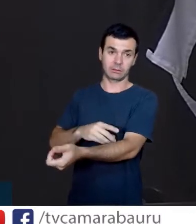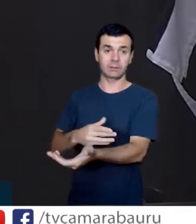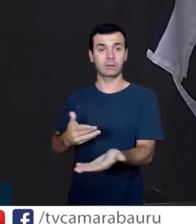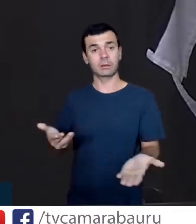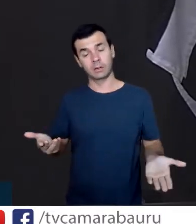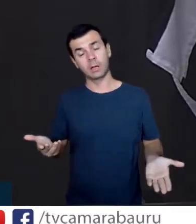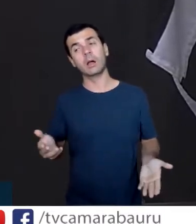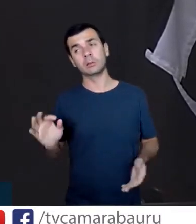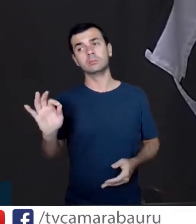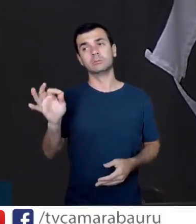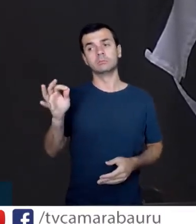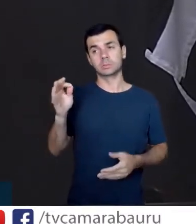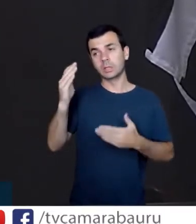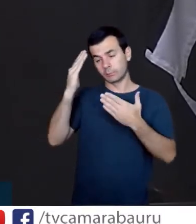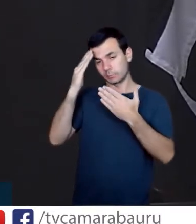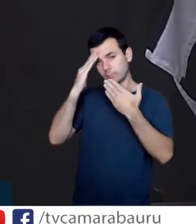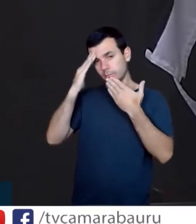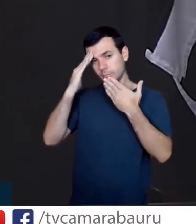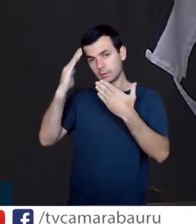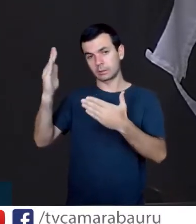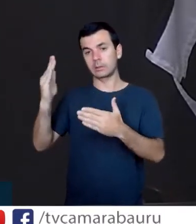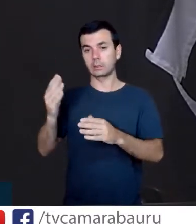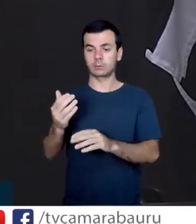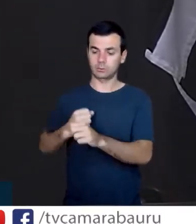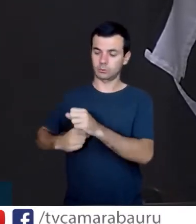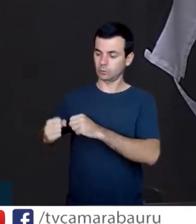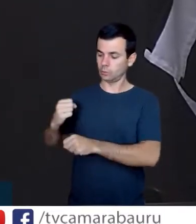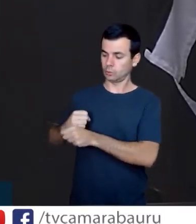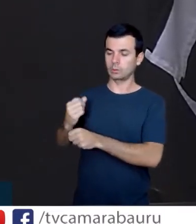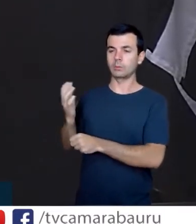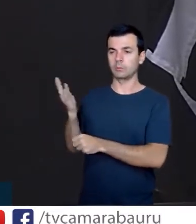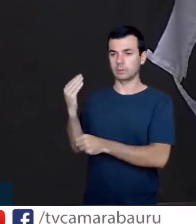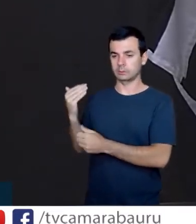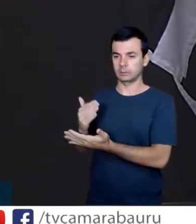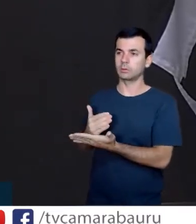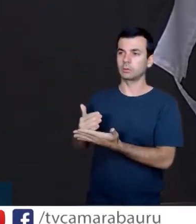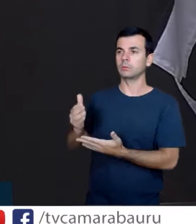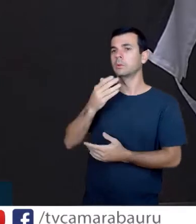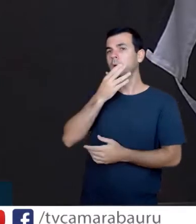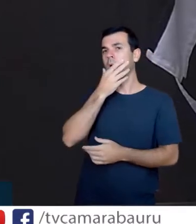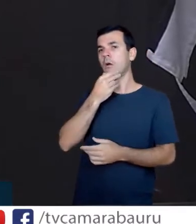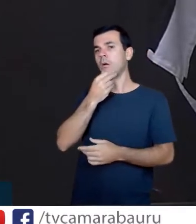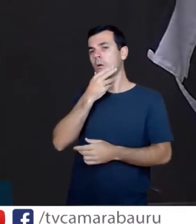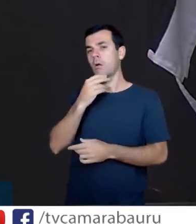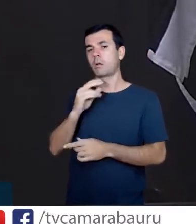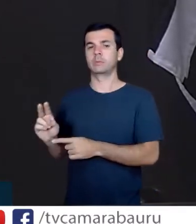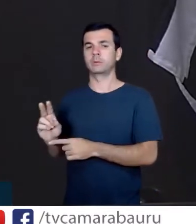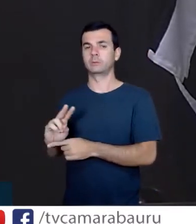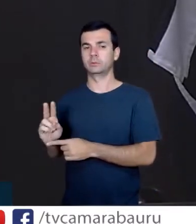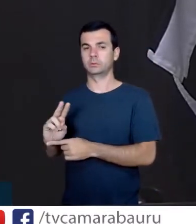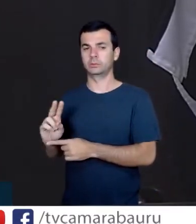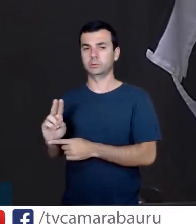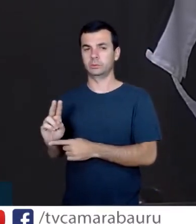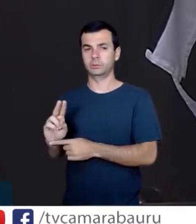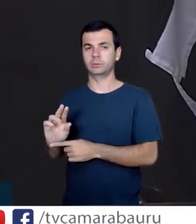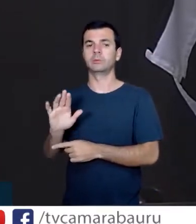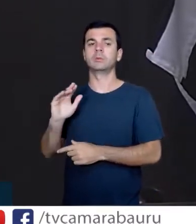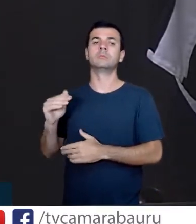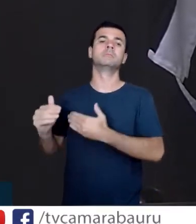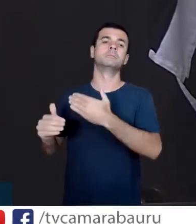né? A partir, desde o ano passado, tem lá um vigia que está cuidando. Mas aquela área pode ser revitalizada, se